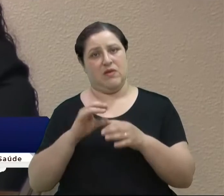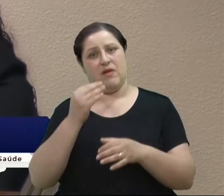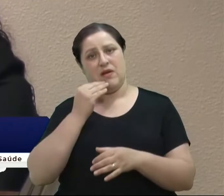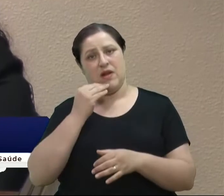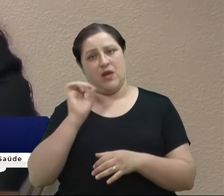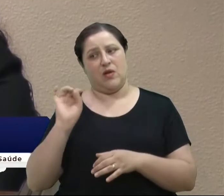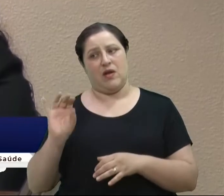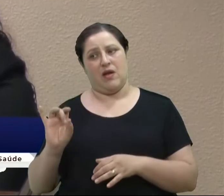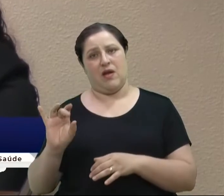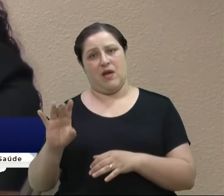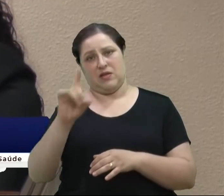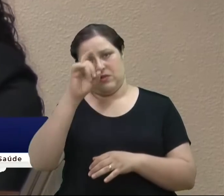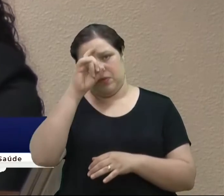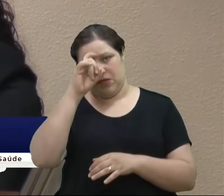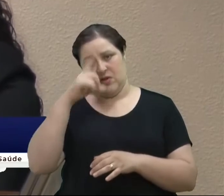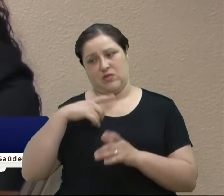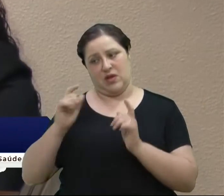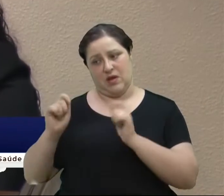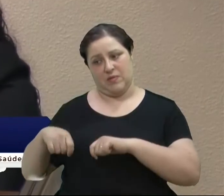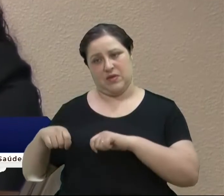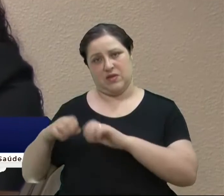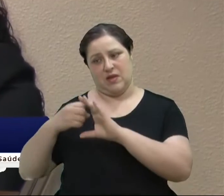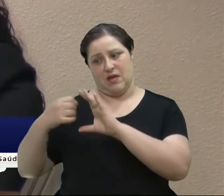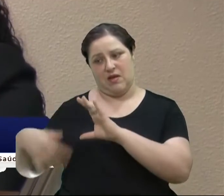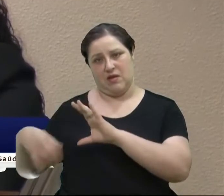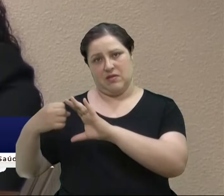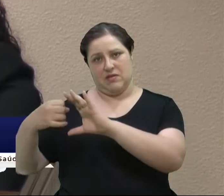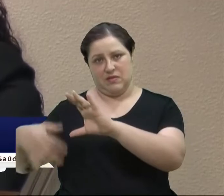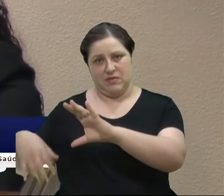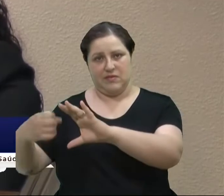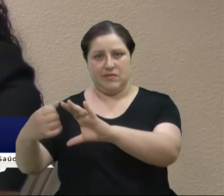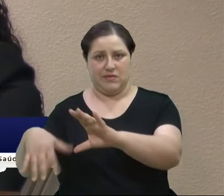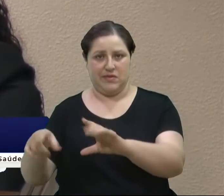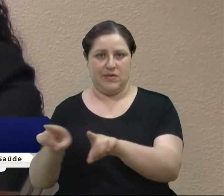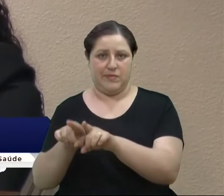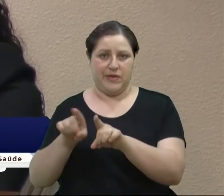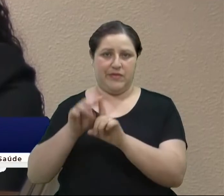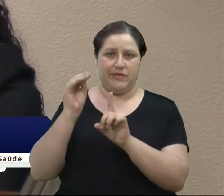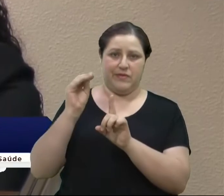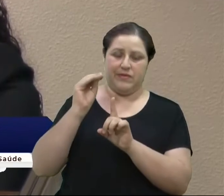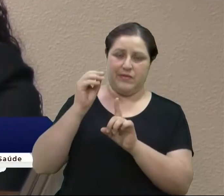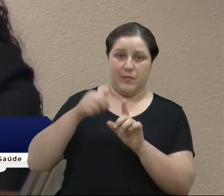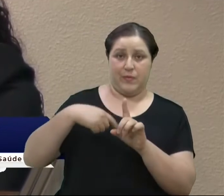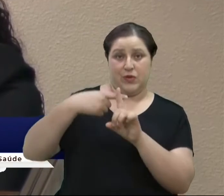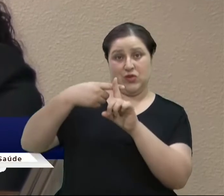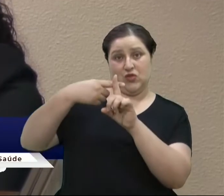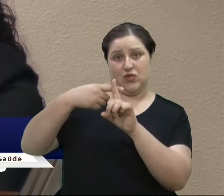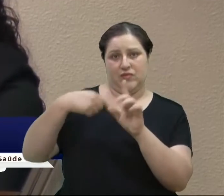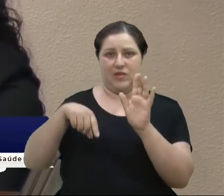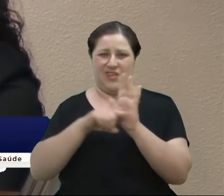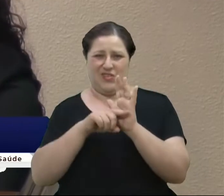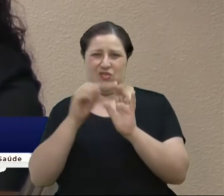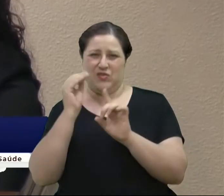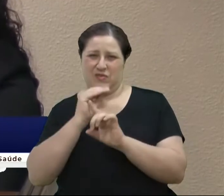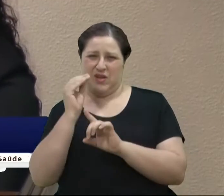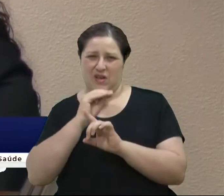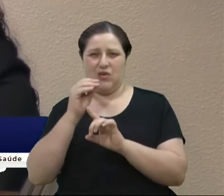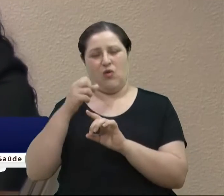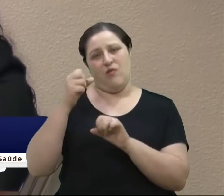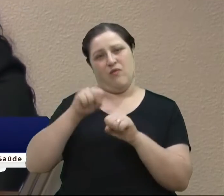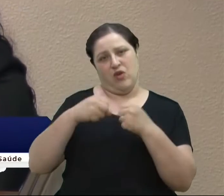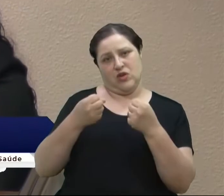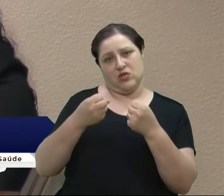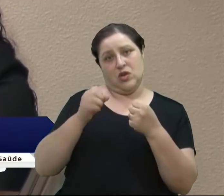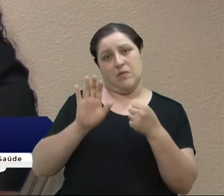cada hospital com a sua potencialidade, com a sua fragilidade, mas a gente, nesse momento, olha diferente para